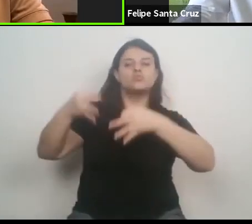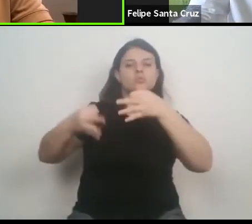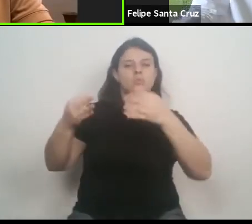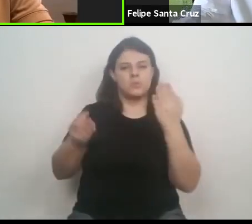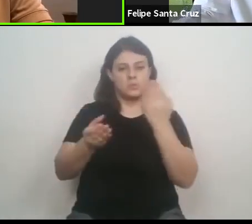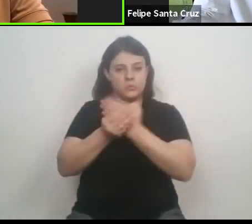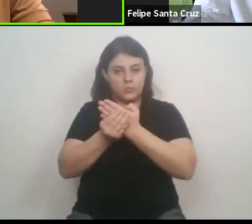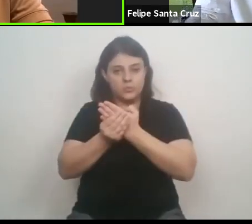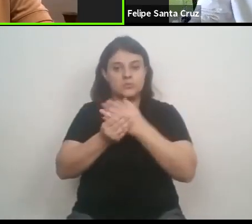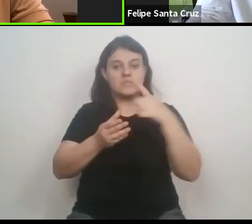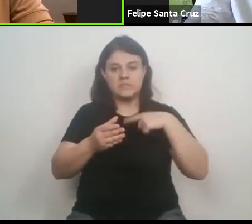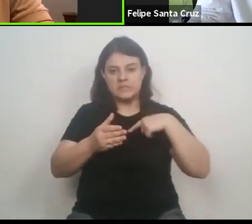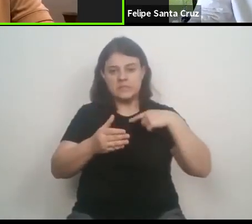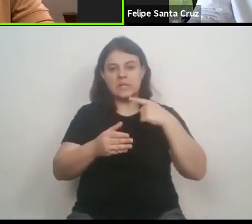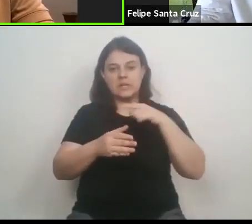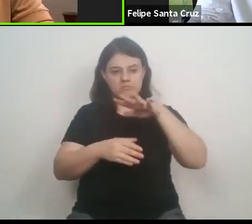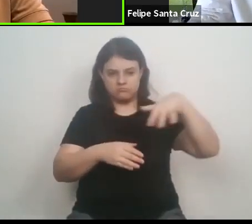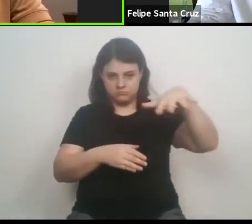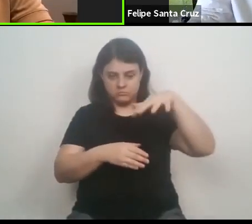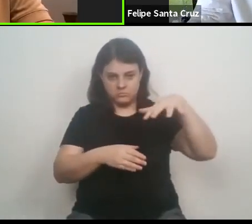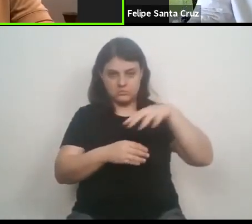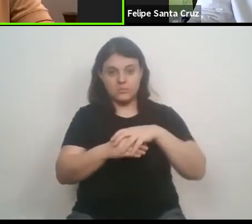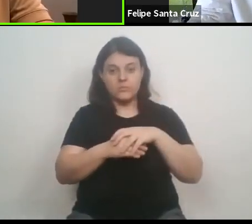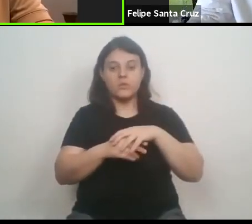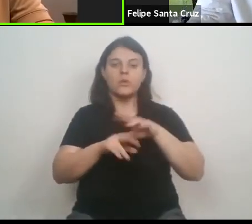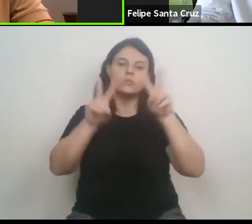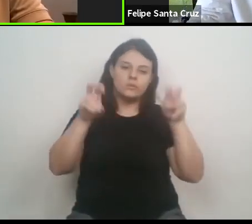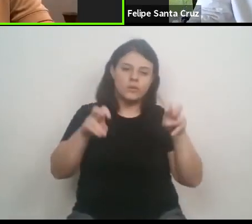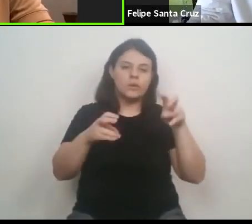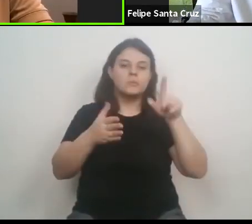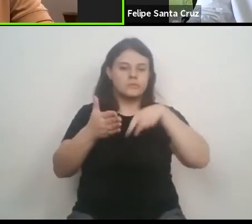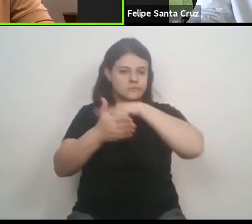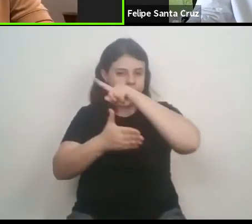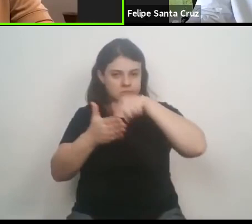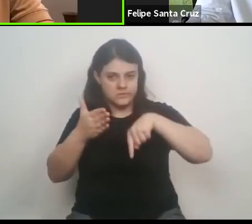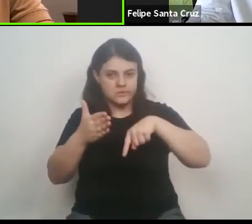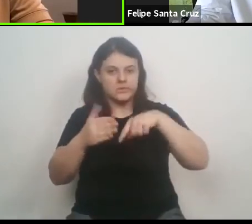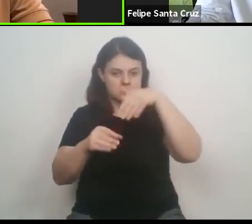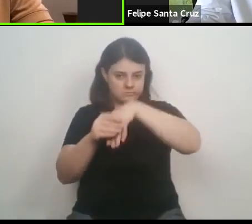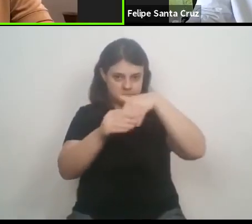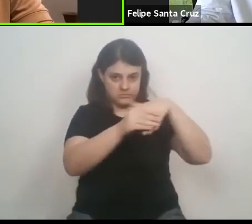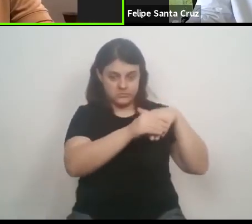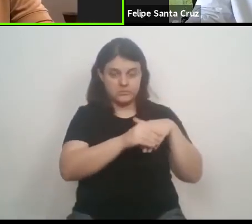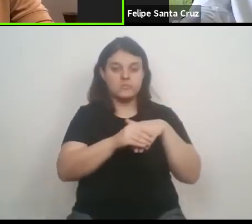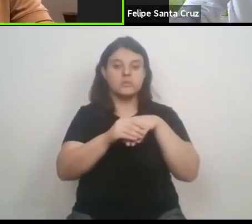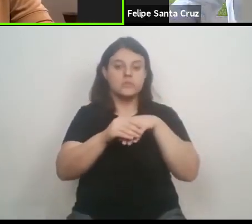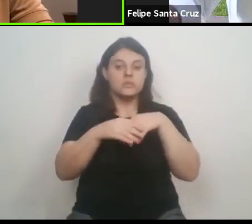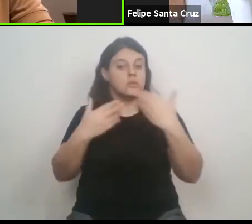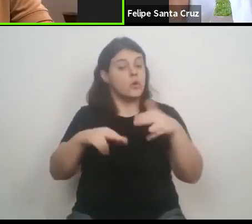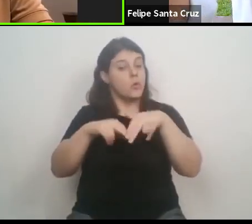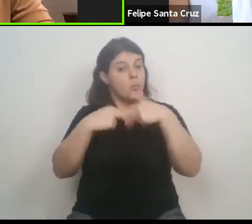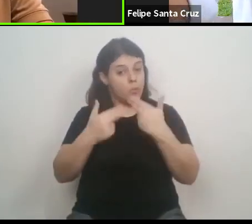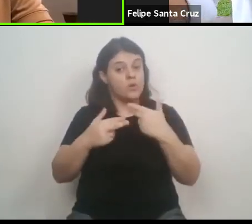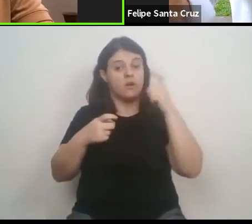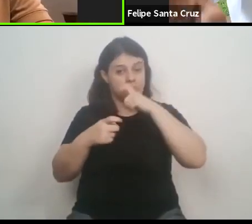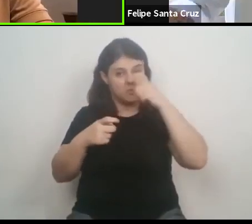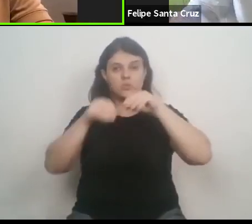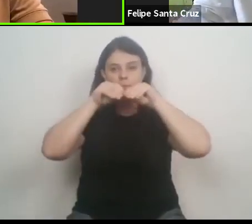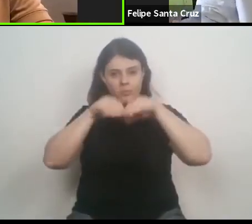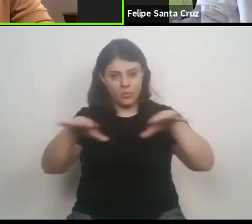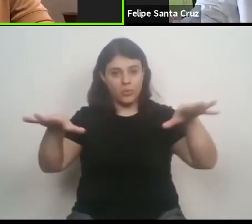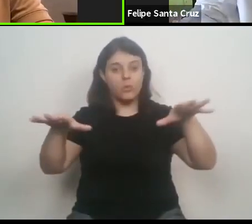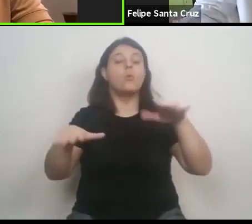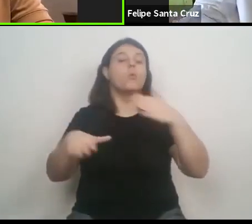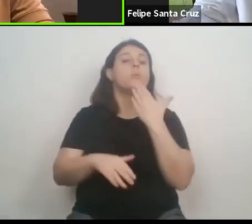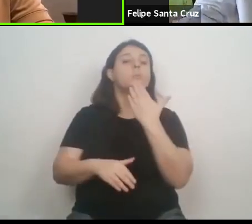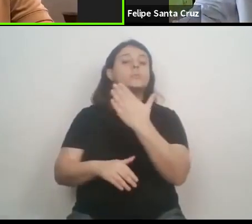processos que tramitam naquela corte sobre a anulação das eleições, justamente em função das fake news, o pedido